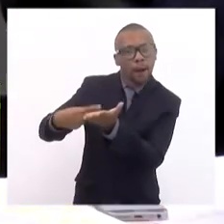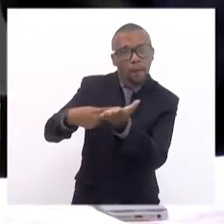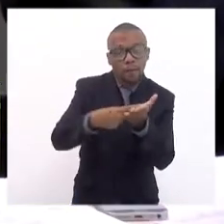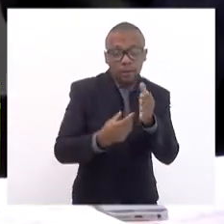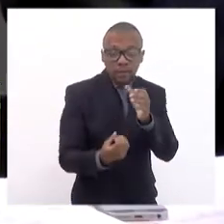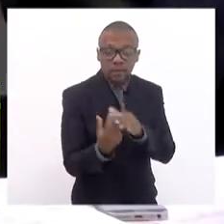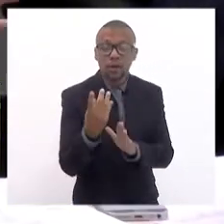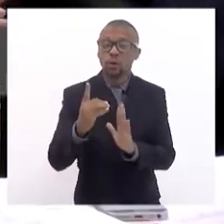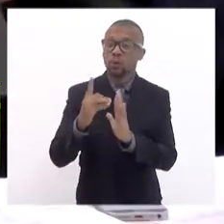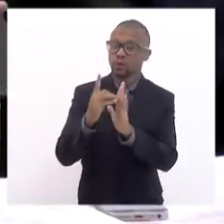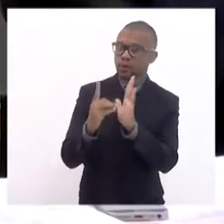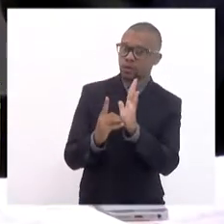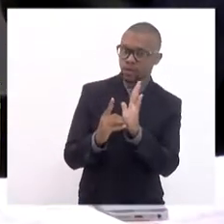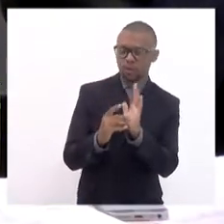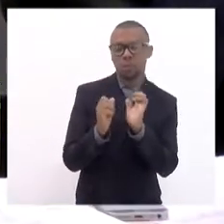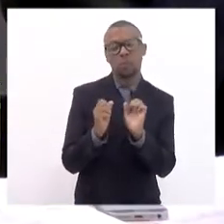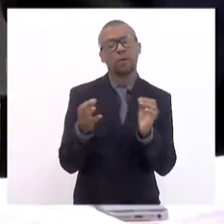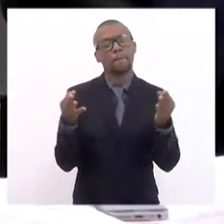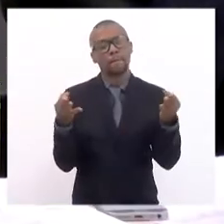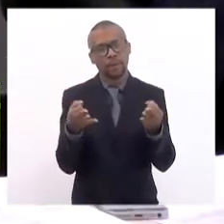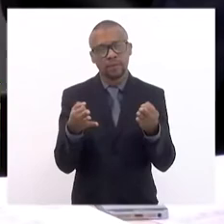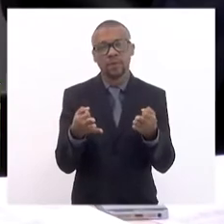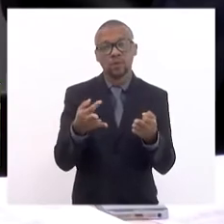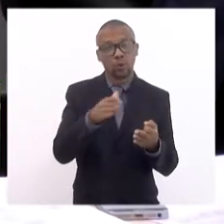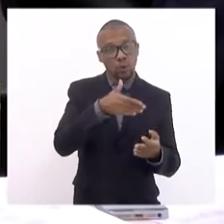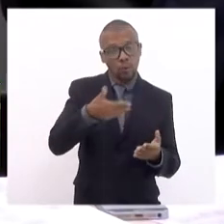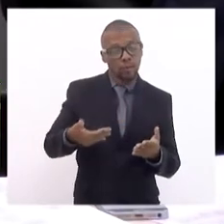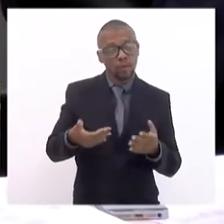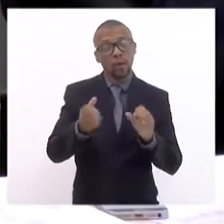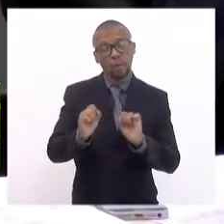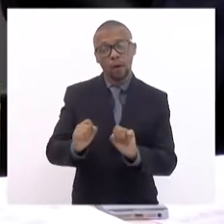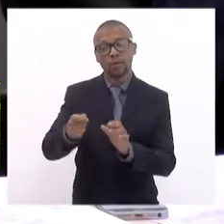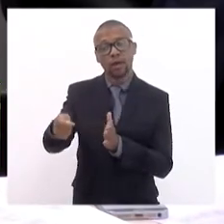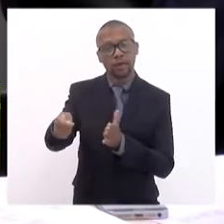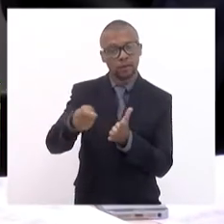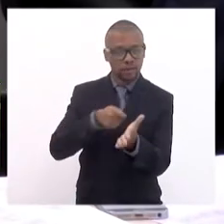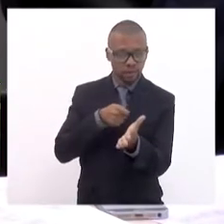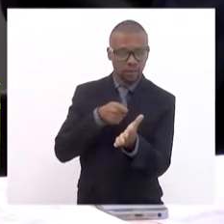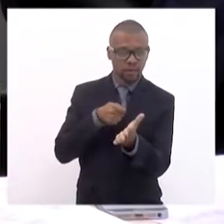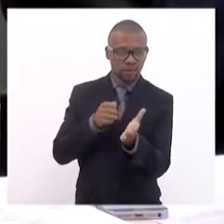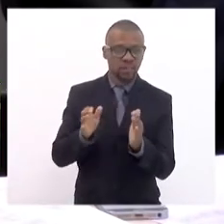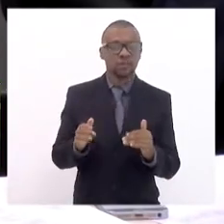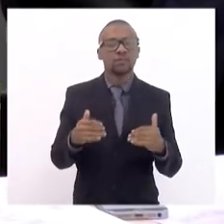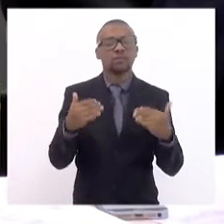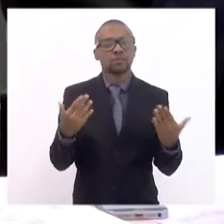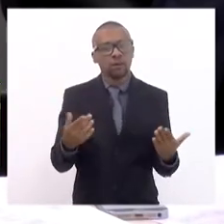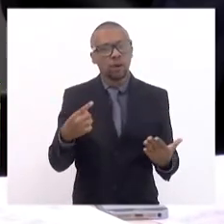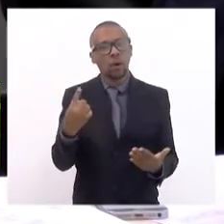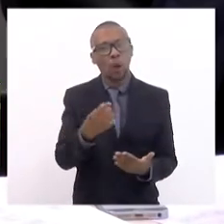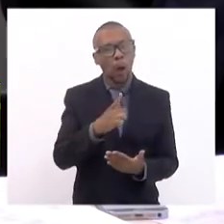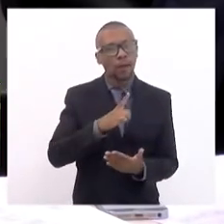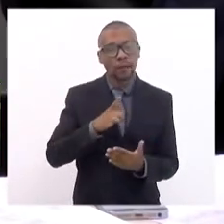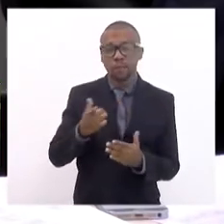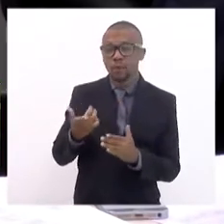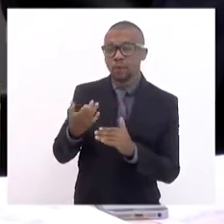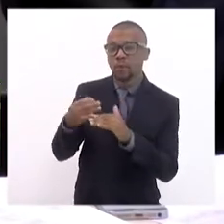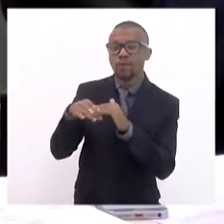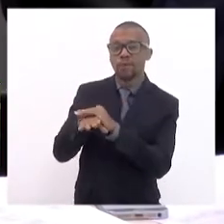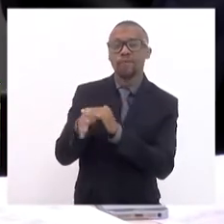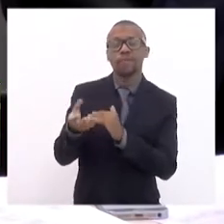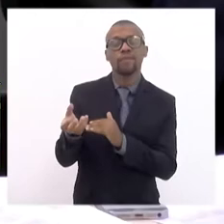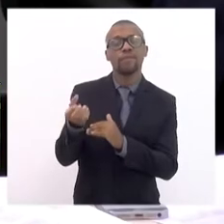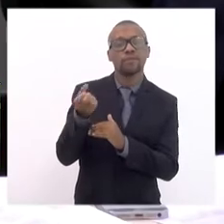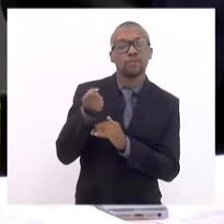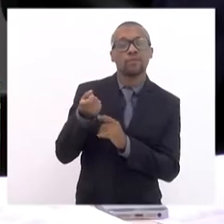decreto que possa ser perfeitamente assinado pelo governador e assim nós termos o Fundo de Economia